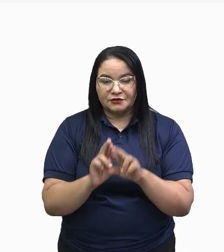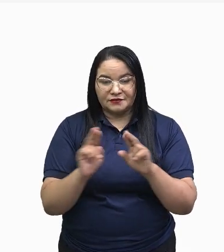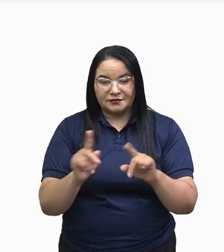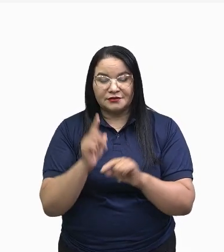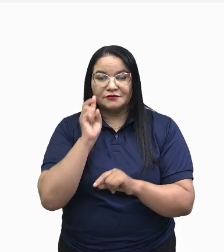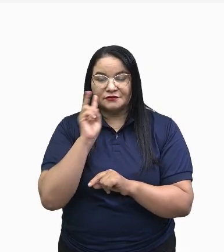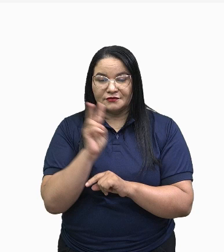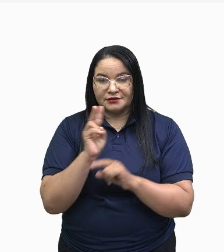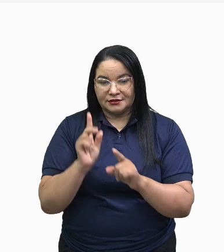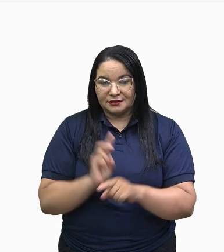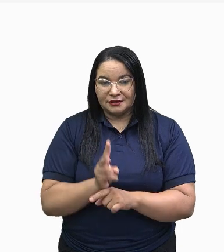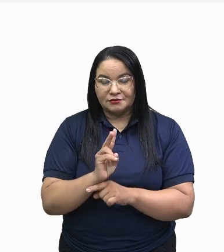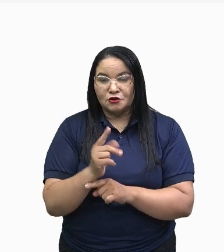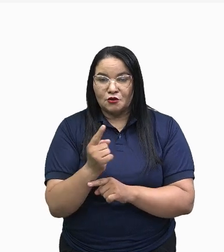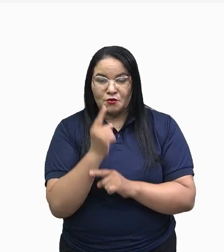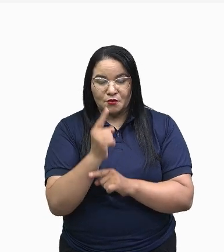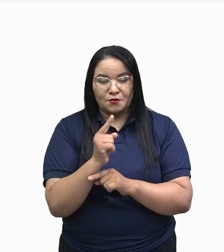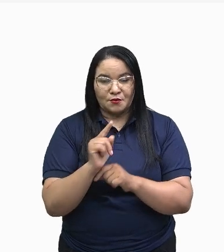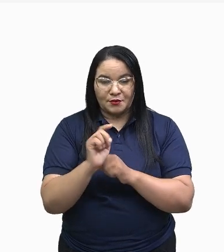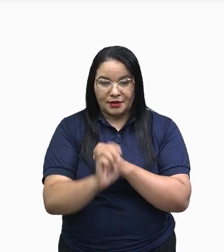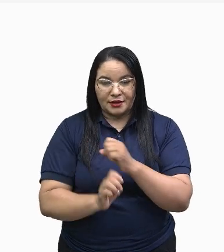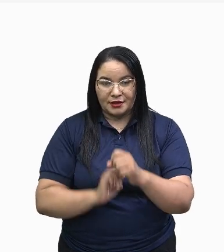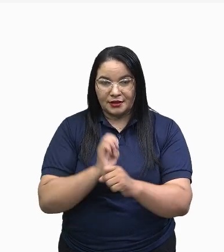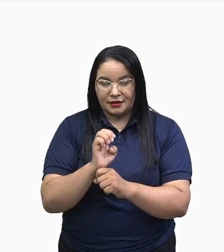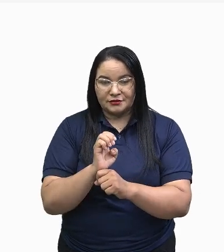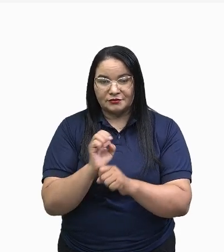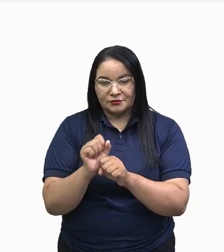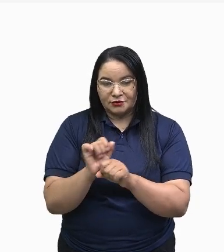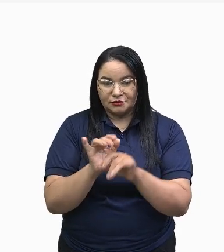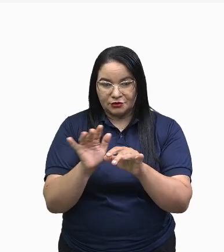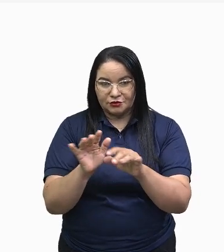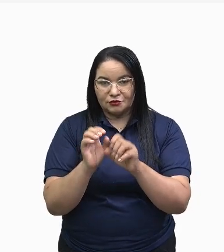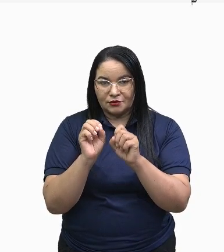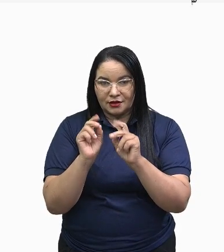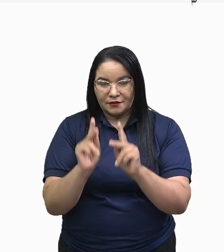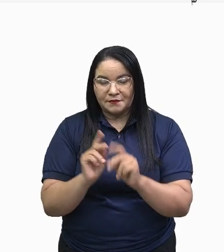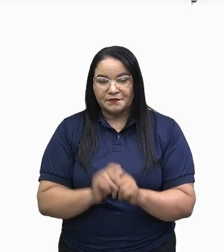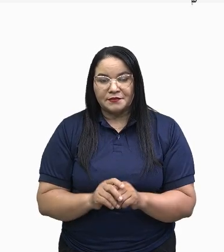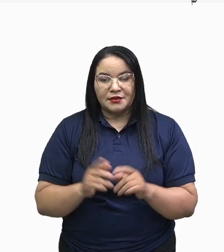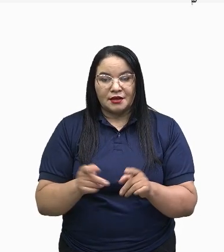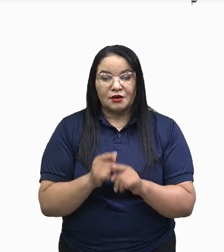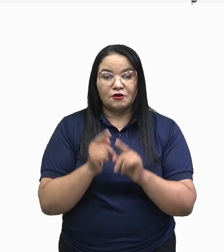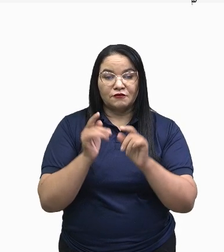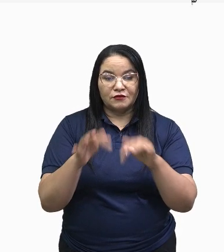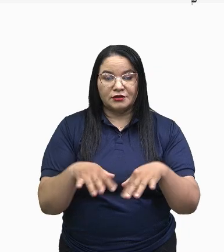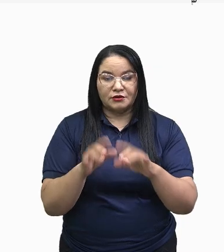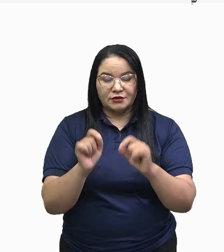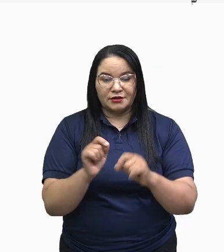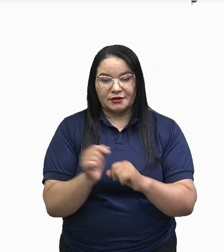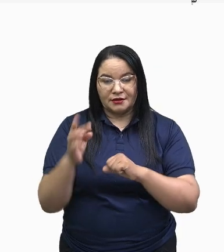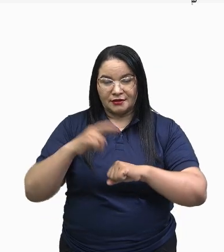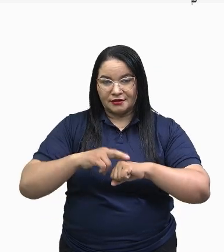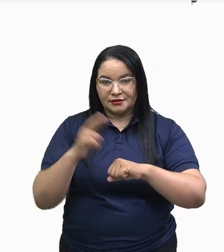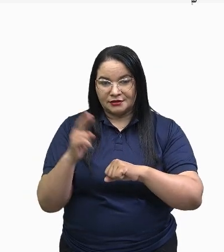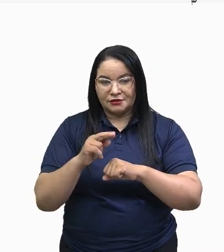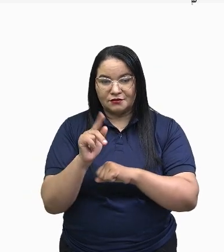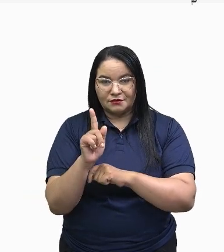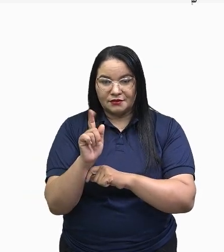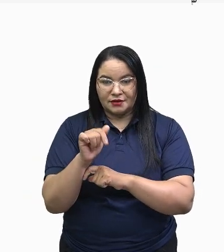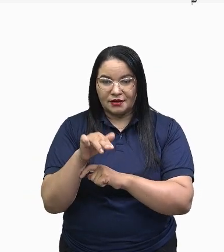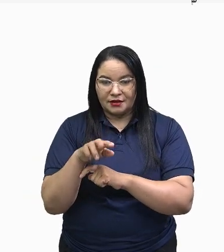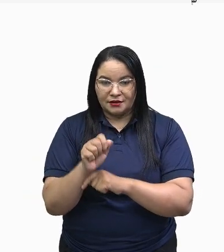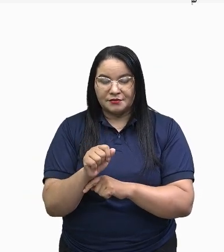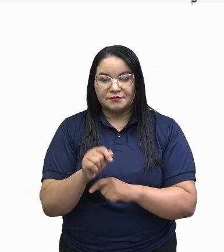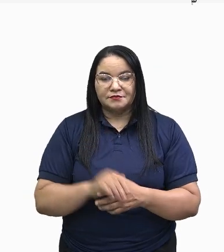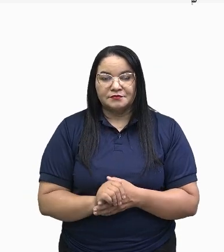ser sempre de um elétron ali sendo emitido. E por último, a radiação gama. Ao contrário da